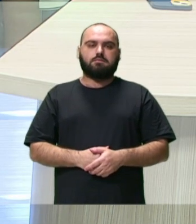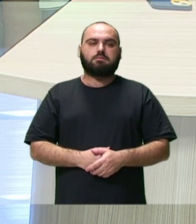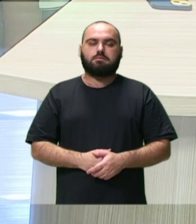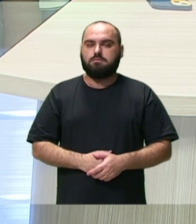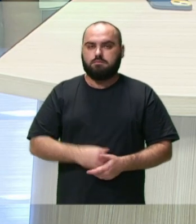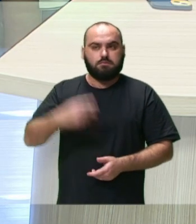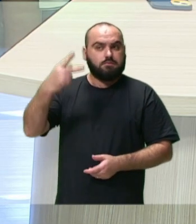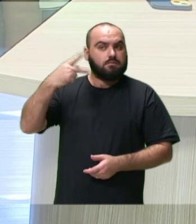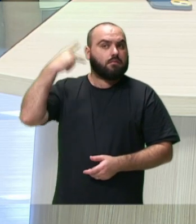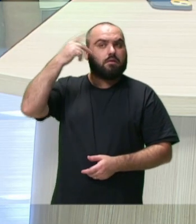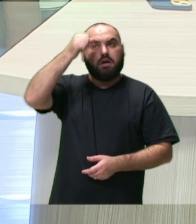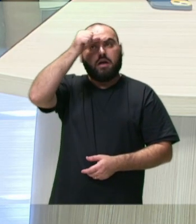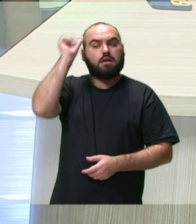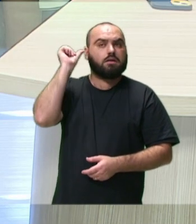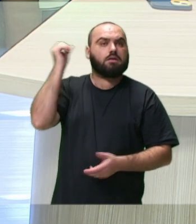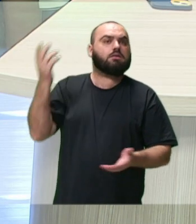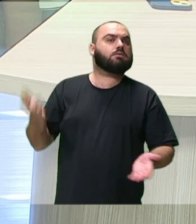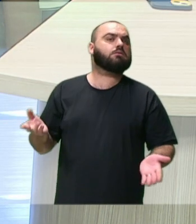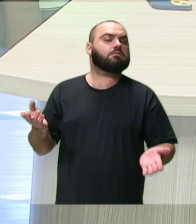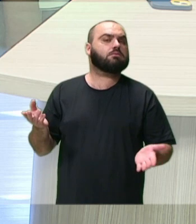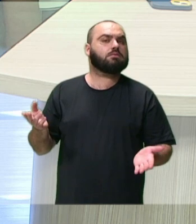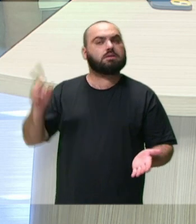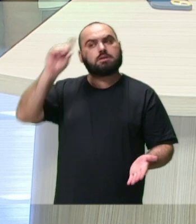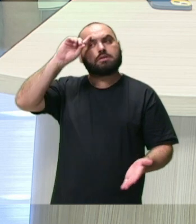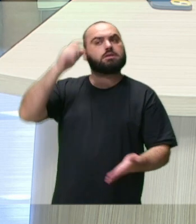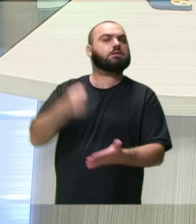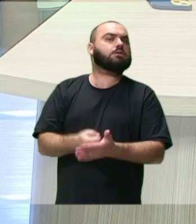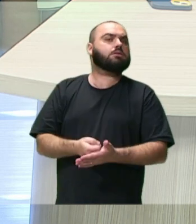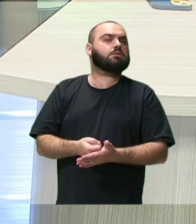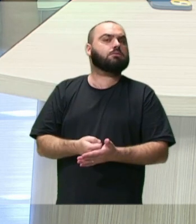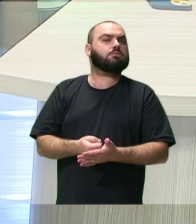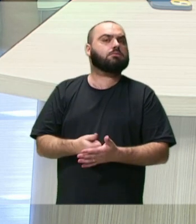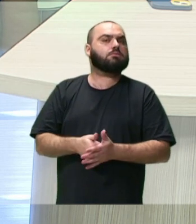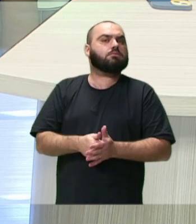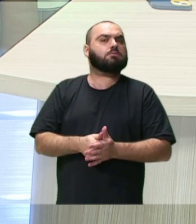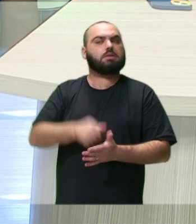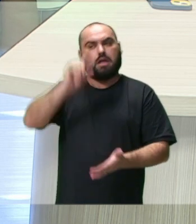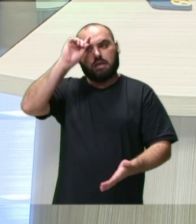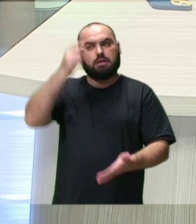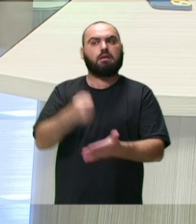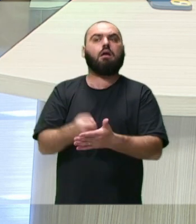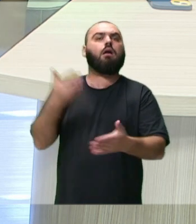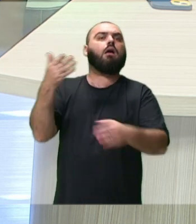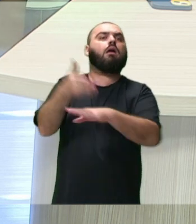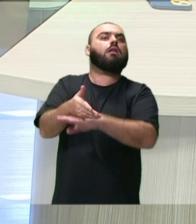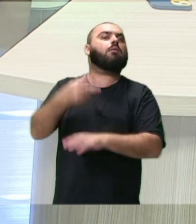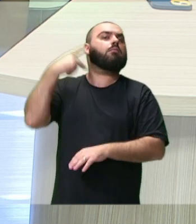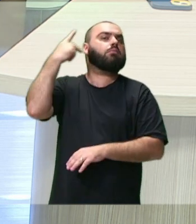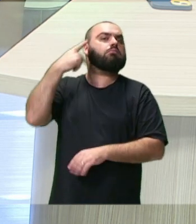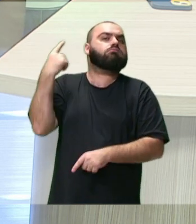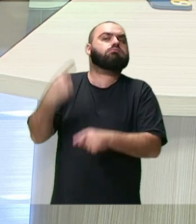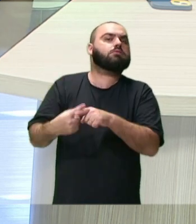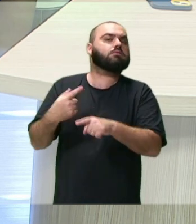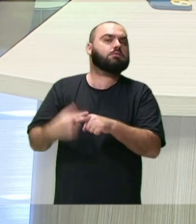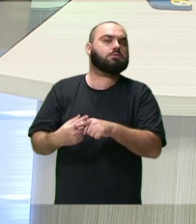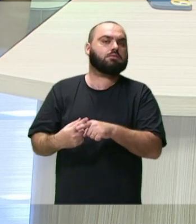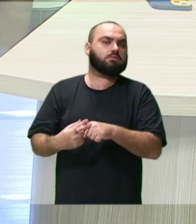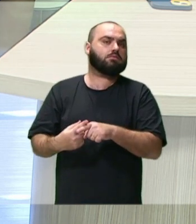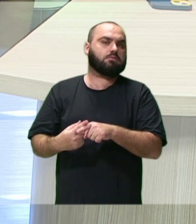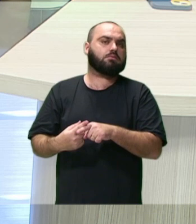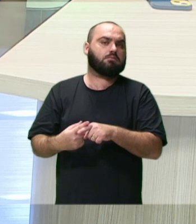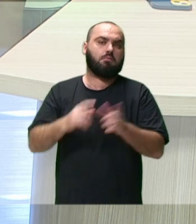Ana Carolina, como que ela decidiu, como que a senhora decidiu entrar para a vida política e para a vida política